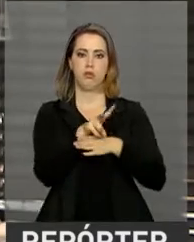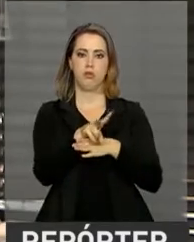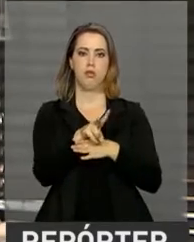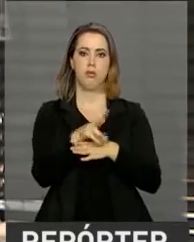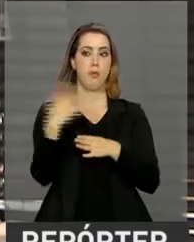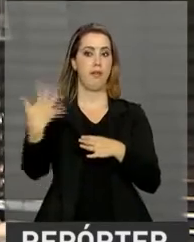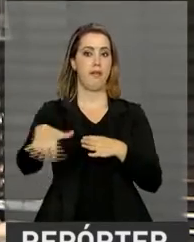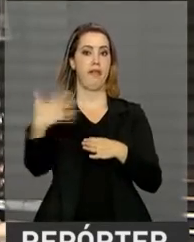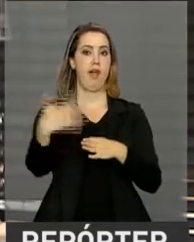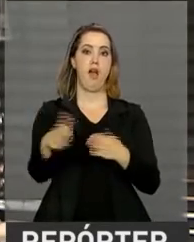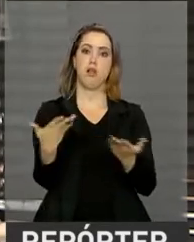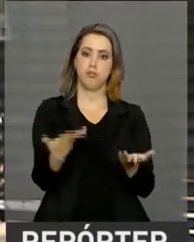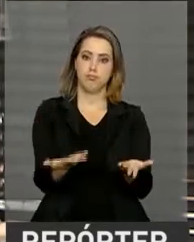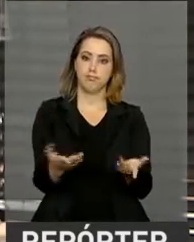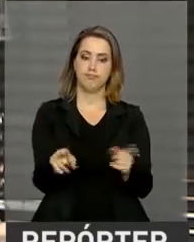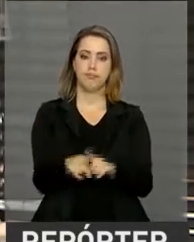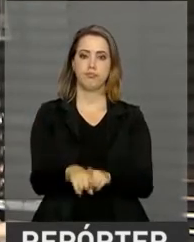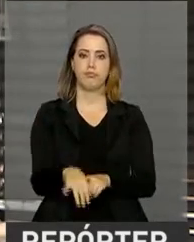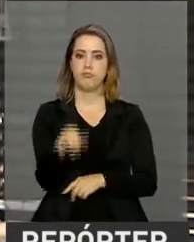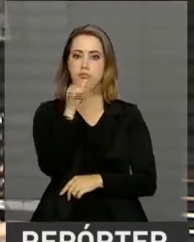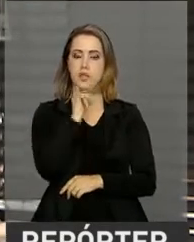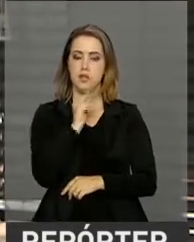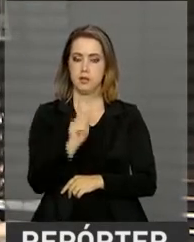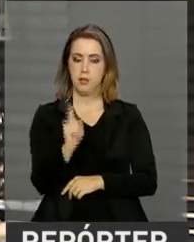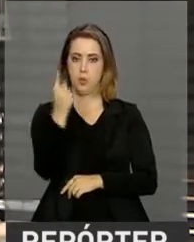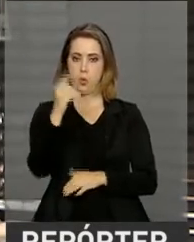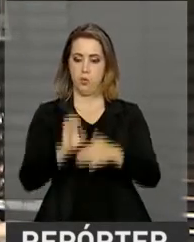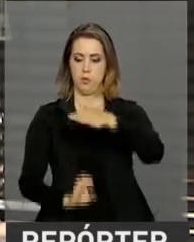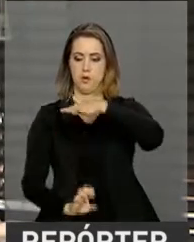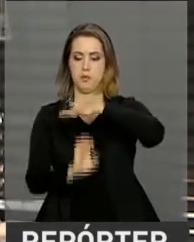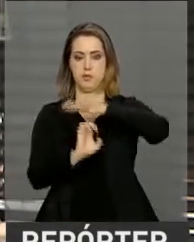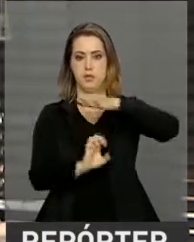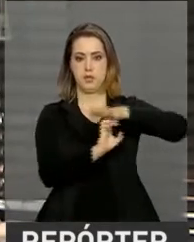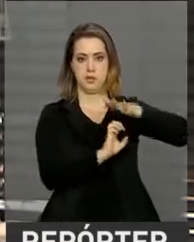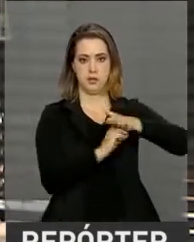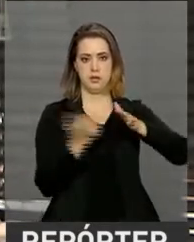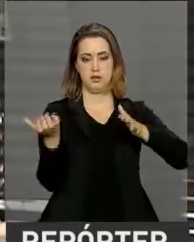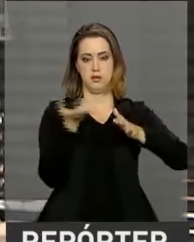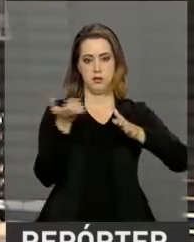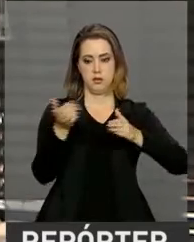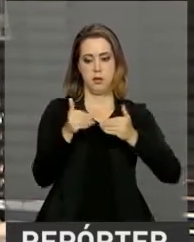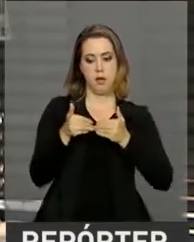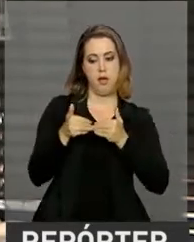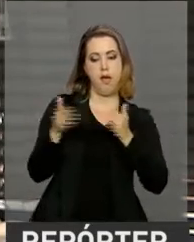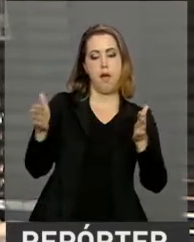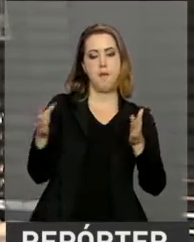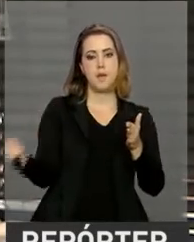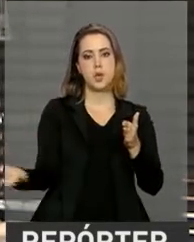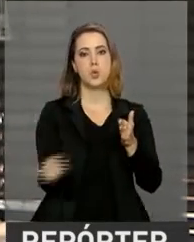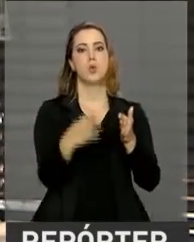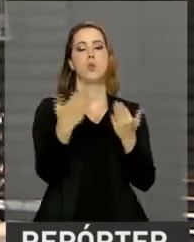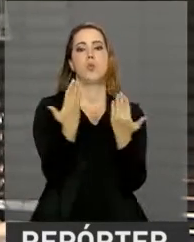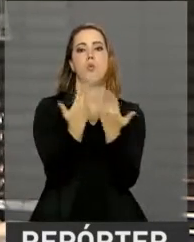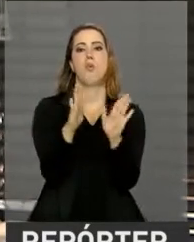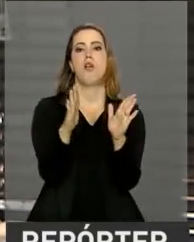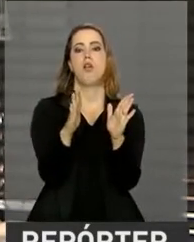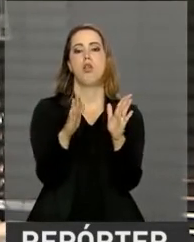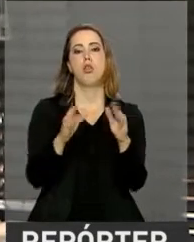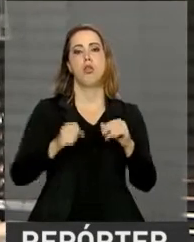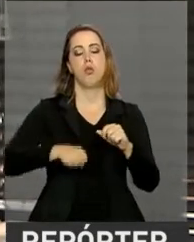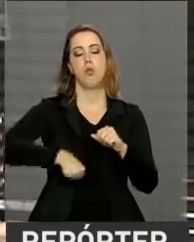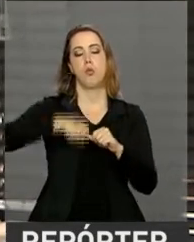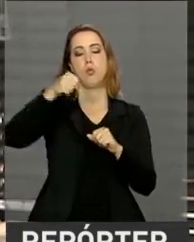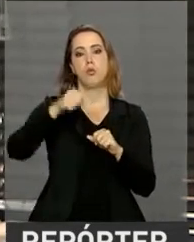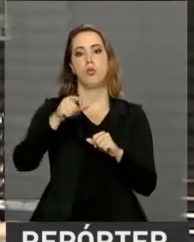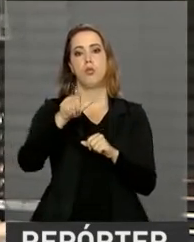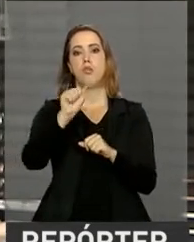exemplo então uma empresa o empresário que pretende por exemplo abrir uma loja uma nova loja ele vai pensar a